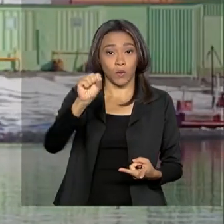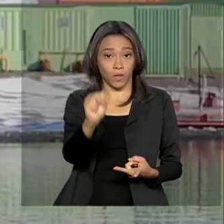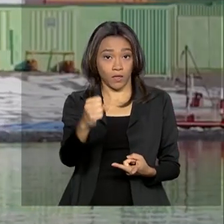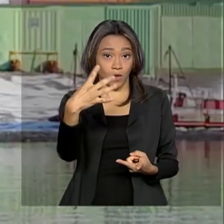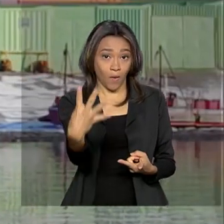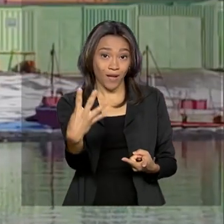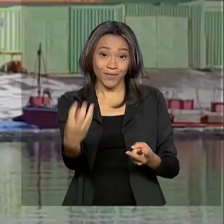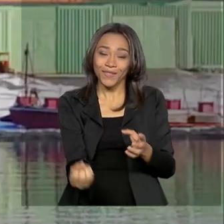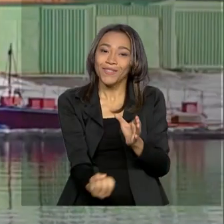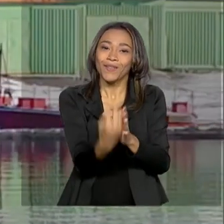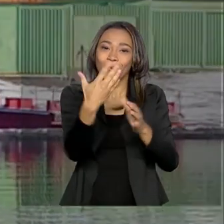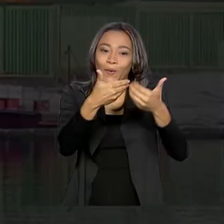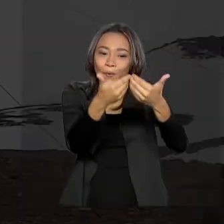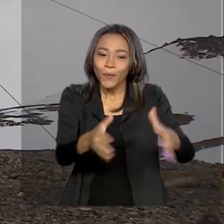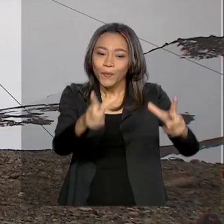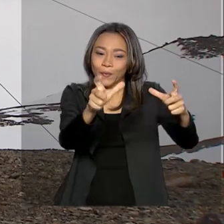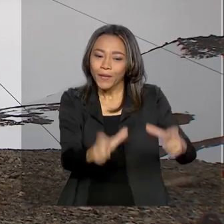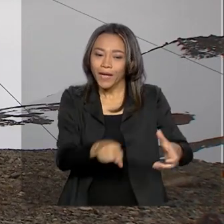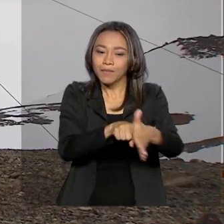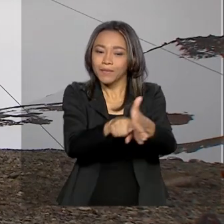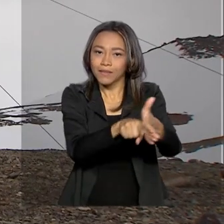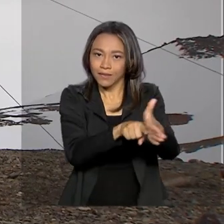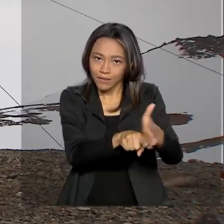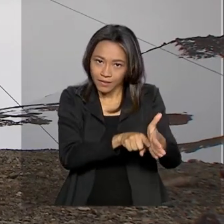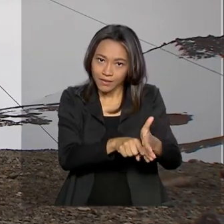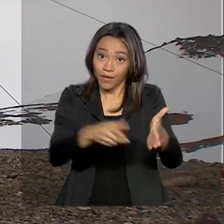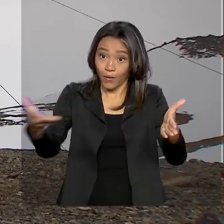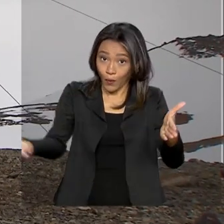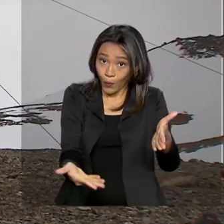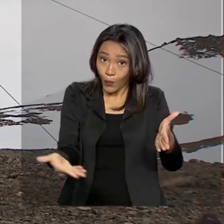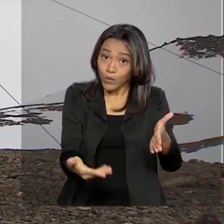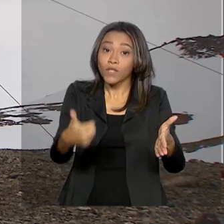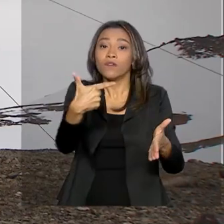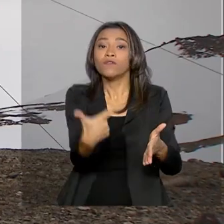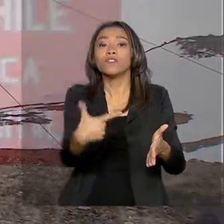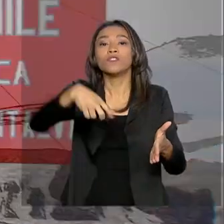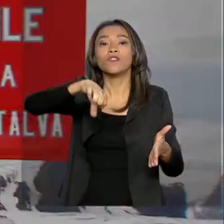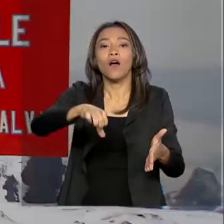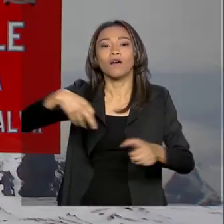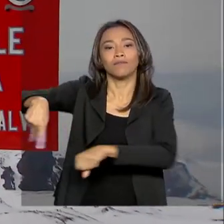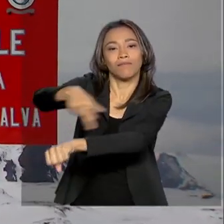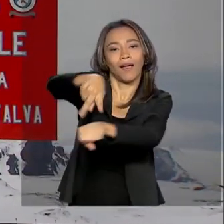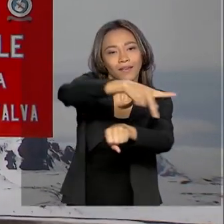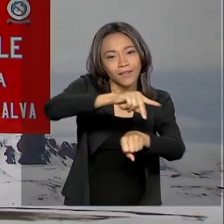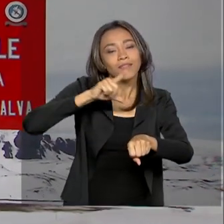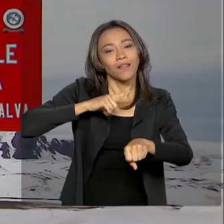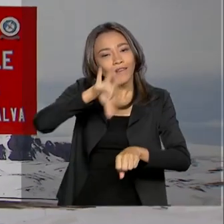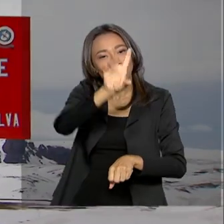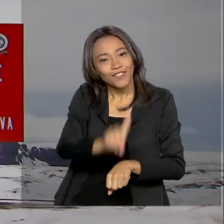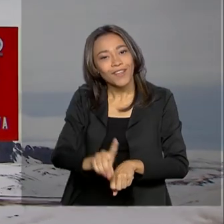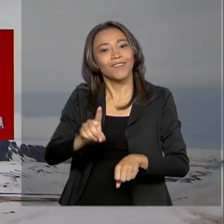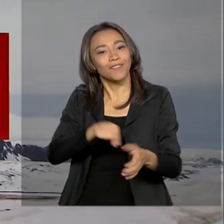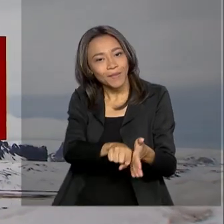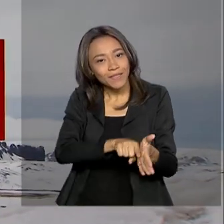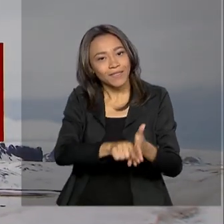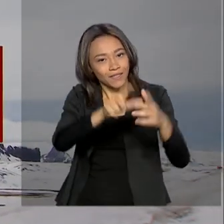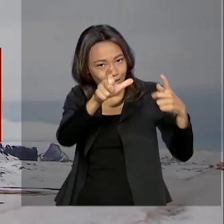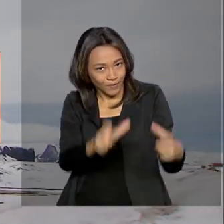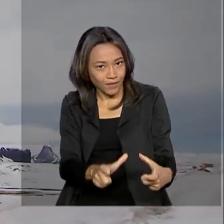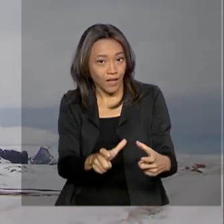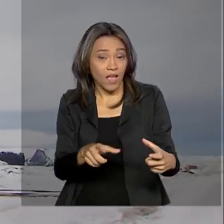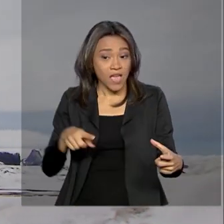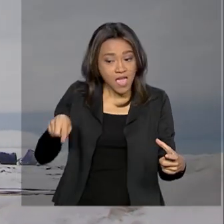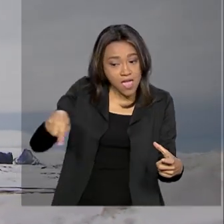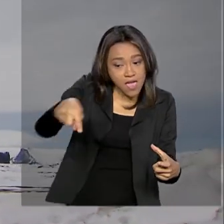uma estação científica na região. Atualmente, apenas 29 países possuem bases no continente gelado. Essas